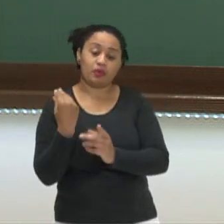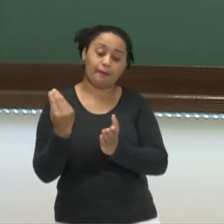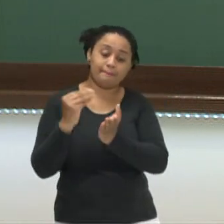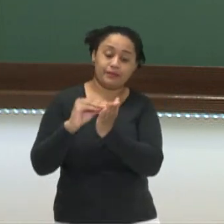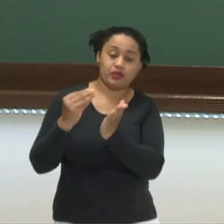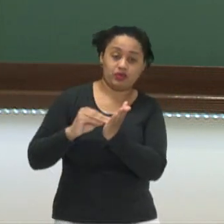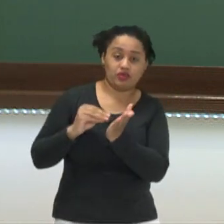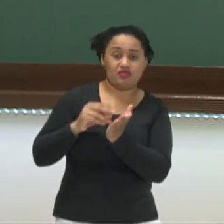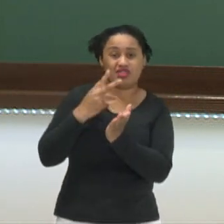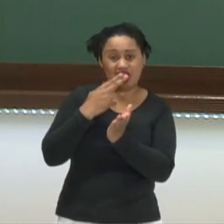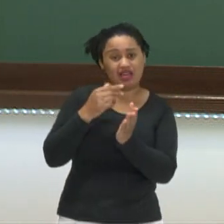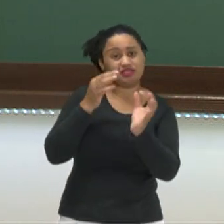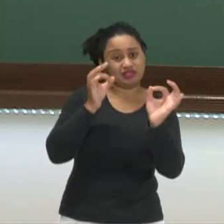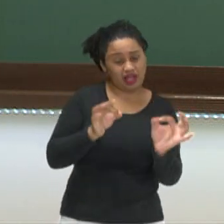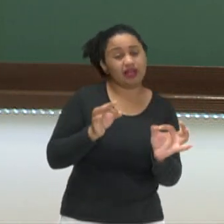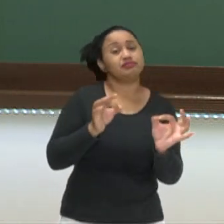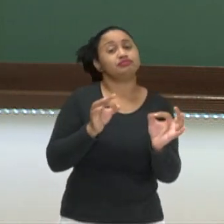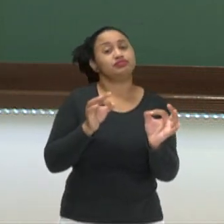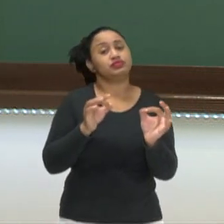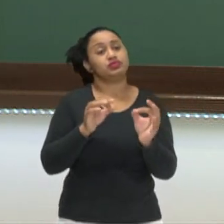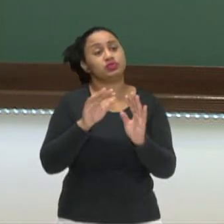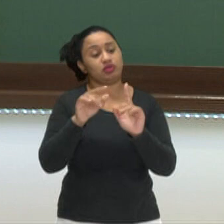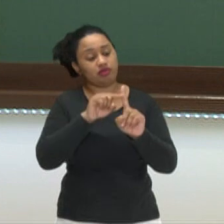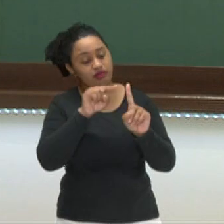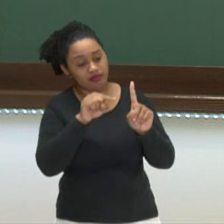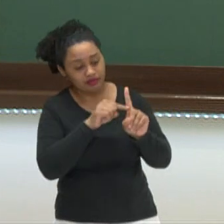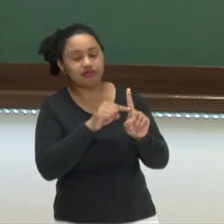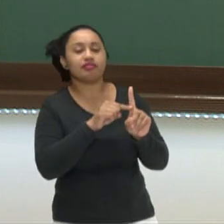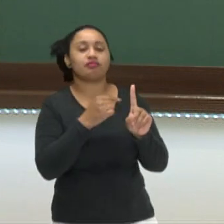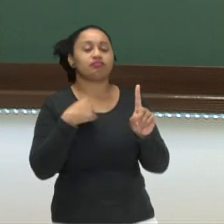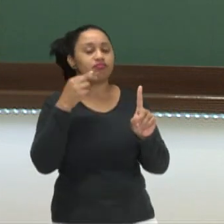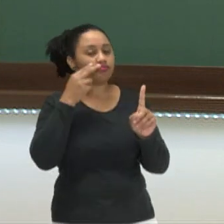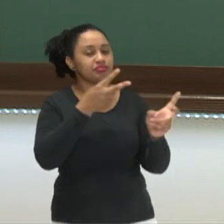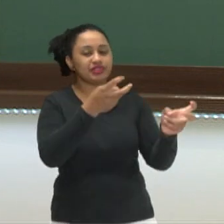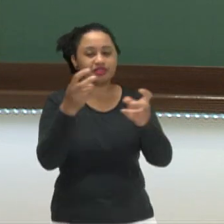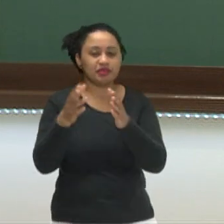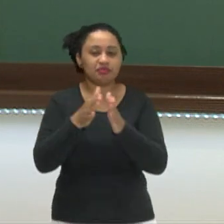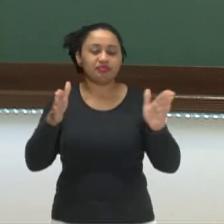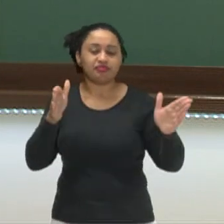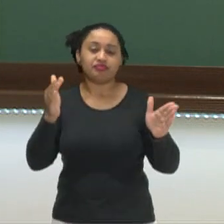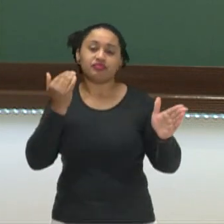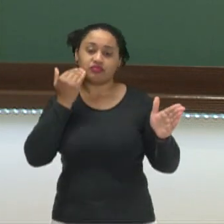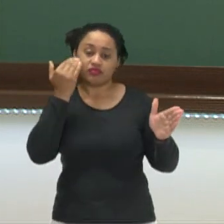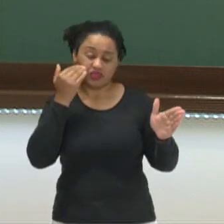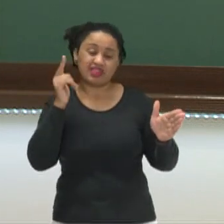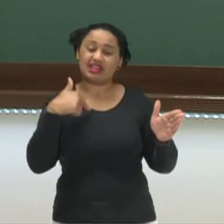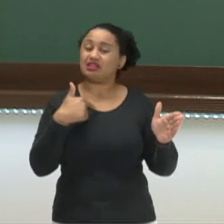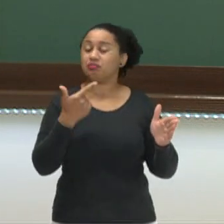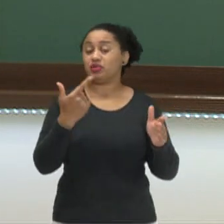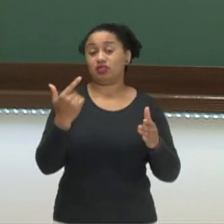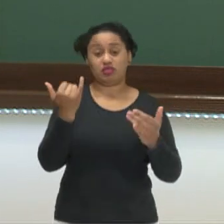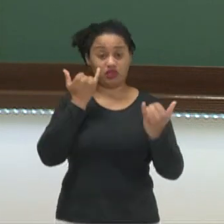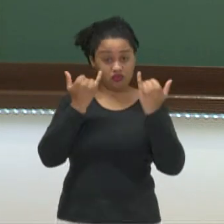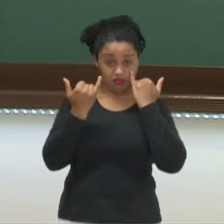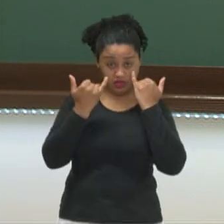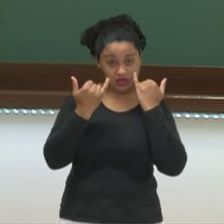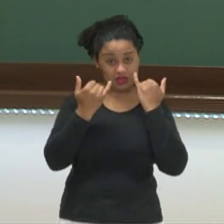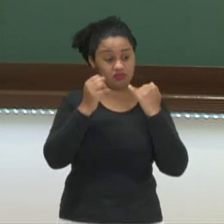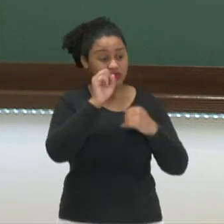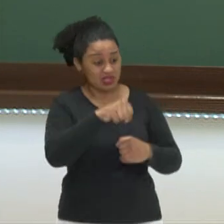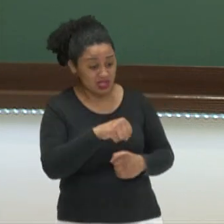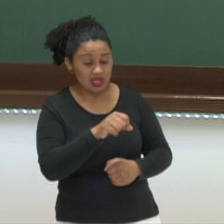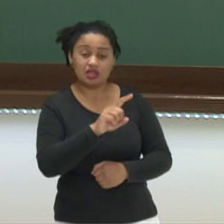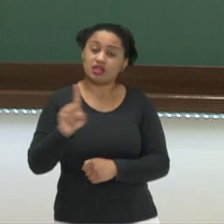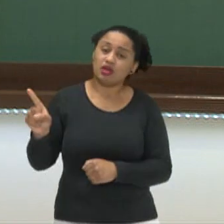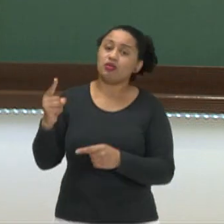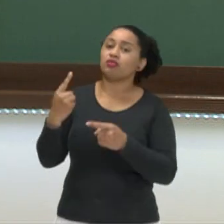aí. Você acha que é isso? Que tanta gravidez que a gente vê na adolescência é falta de informação? Não é? Por